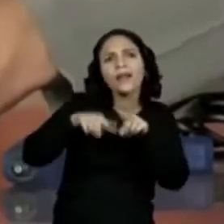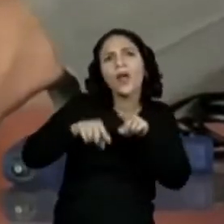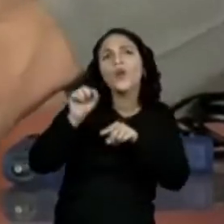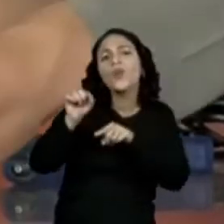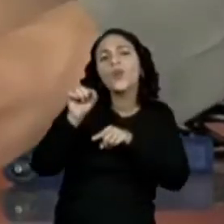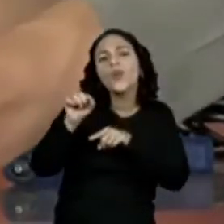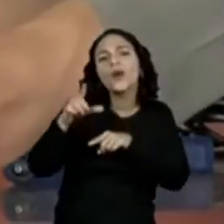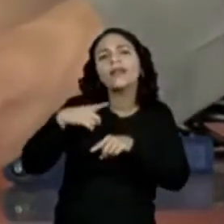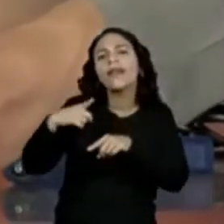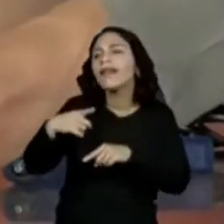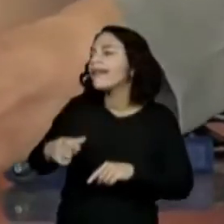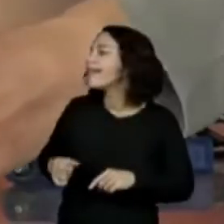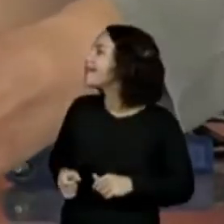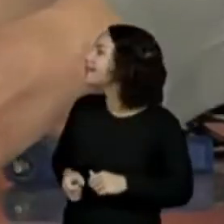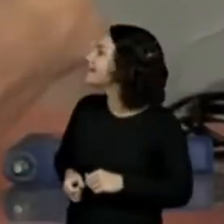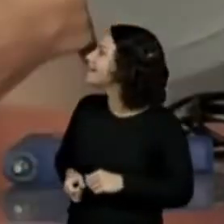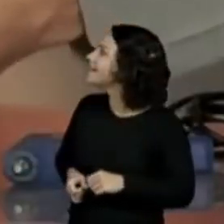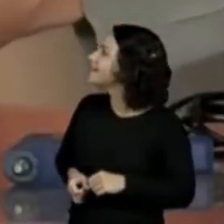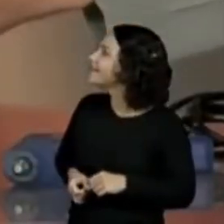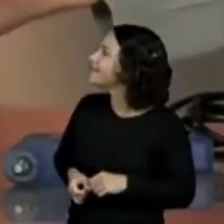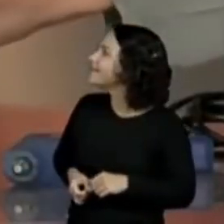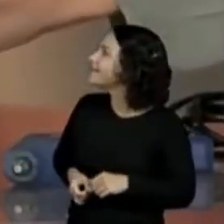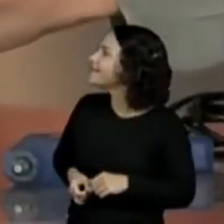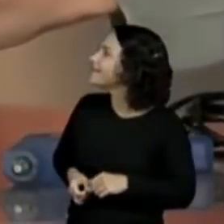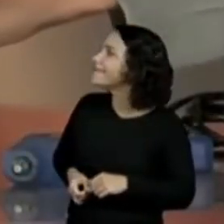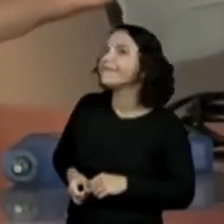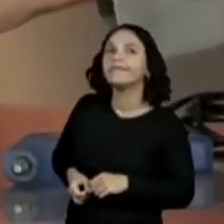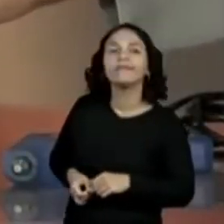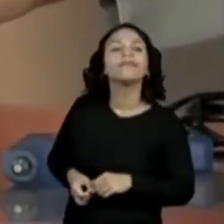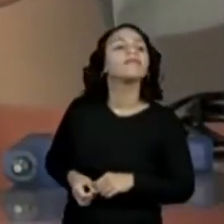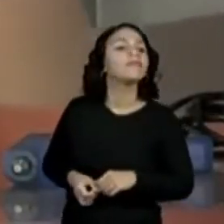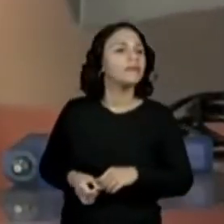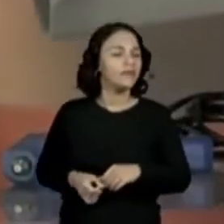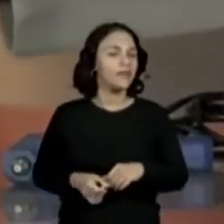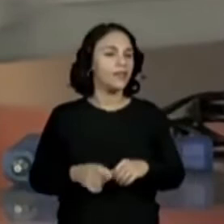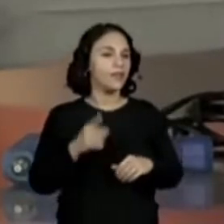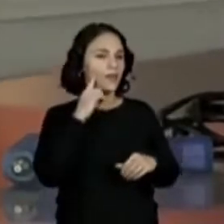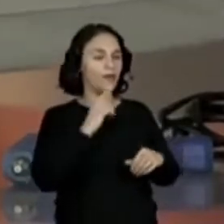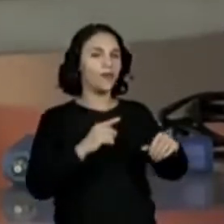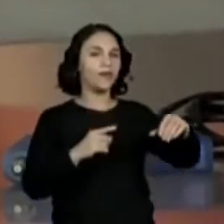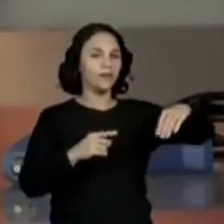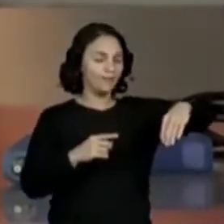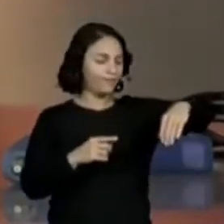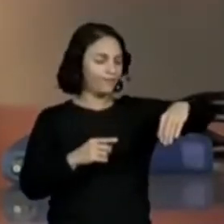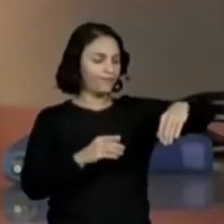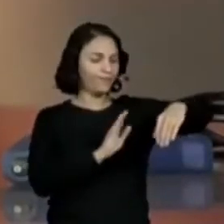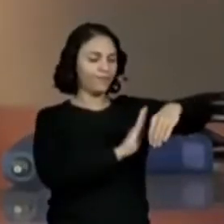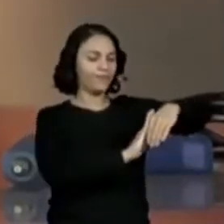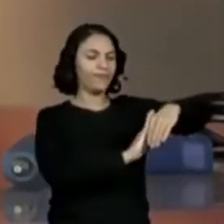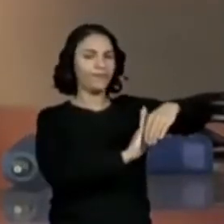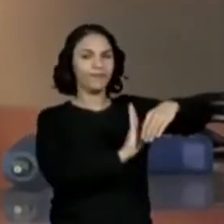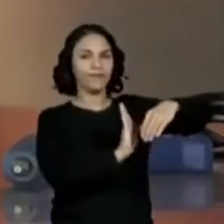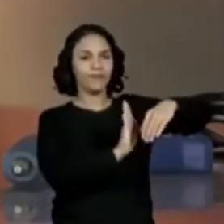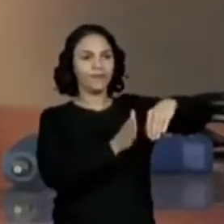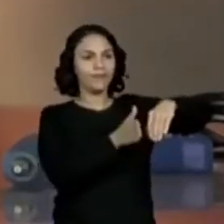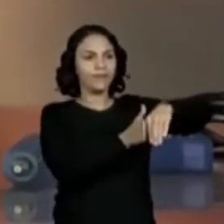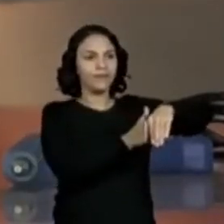nós vamos fazer uma lista. Observe. Estava fechada. mas eu